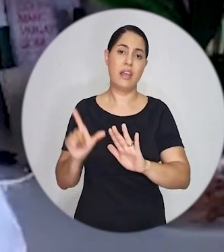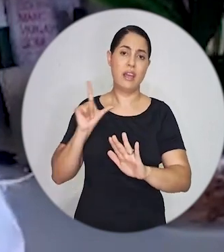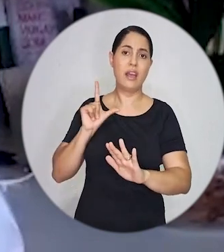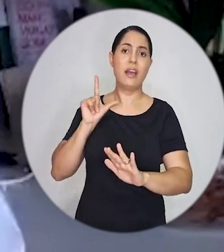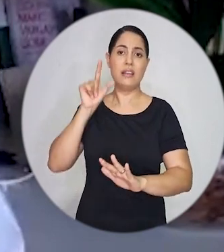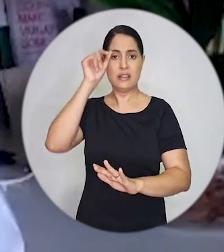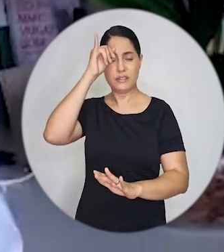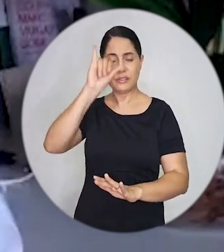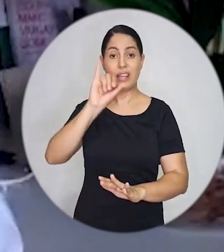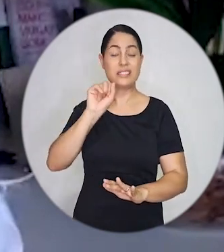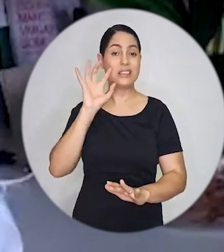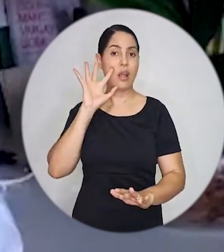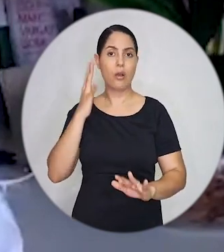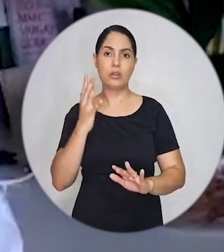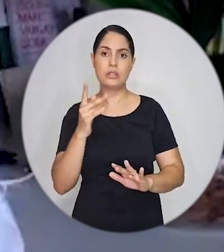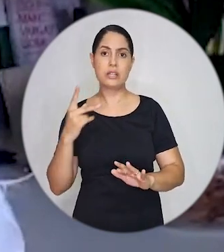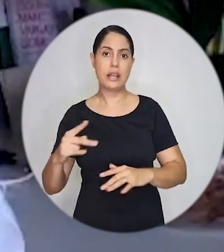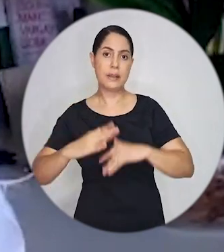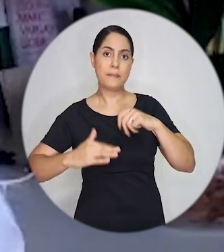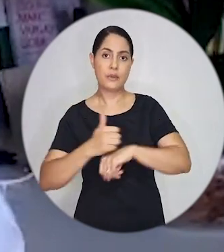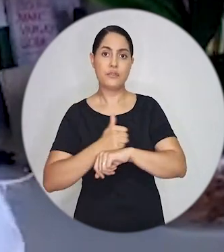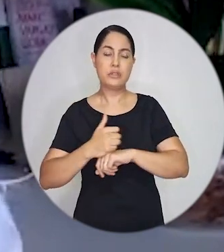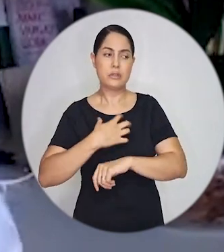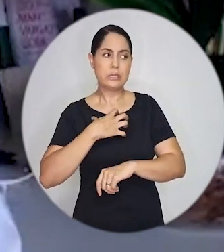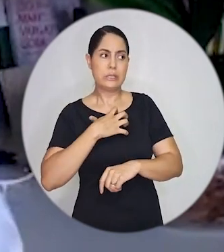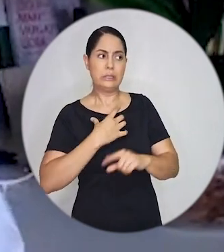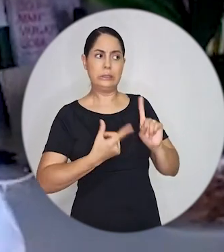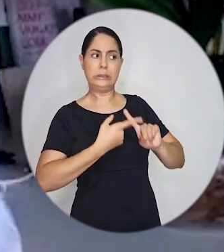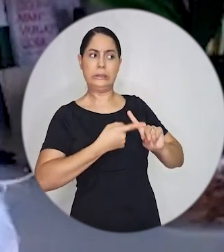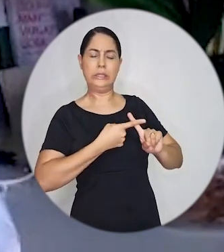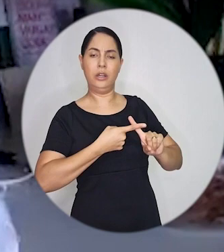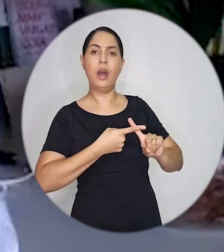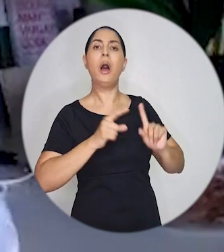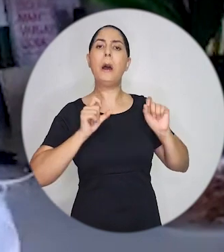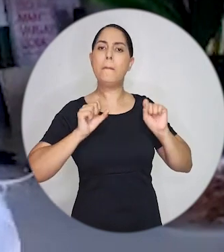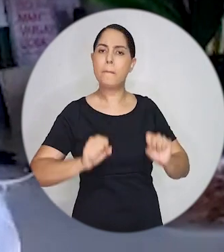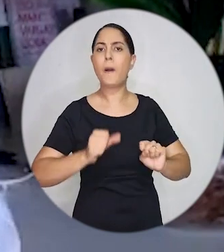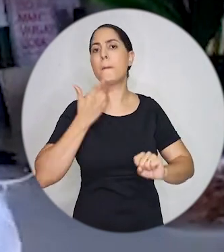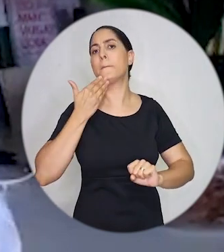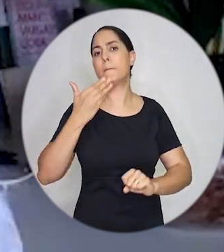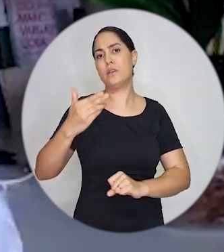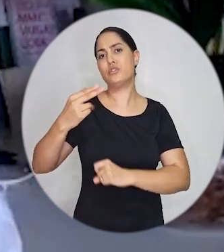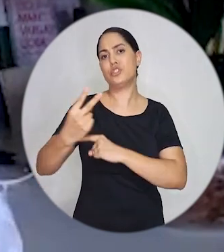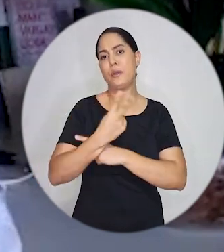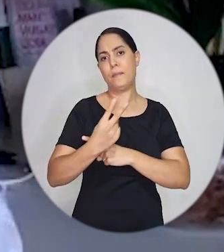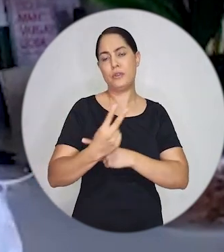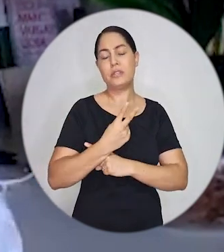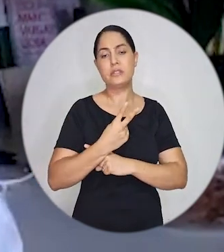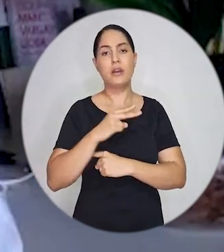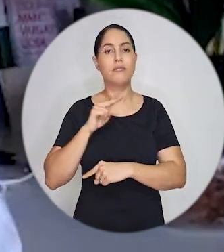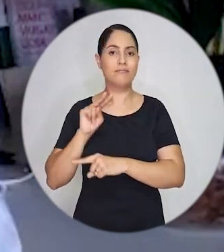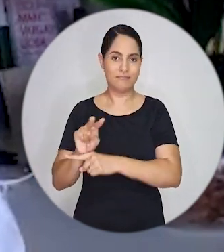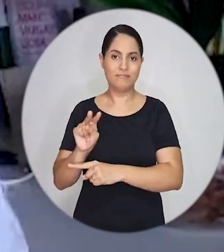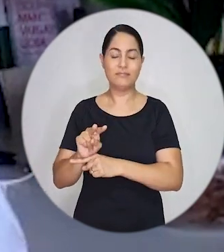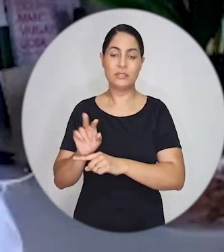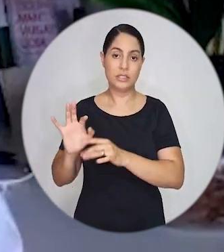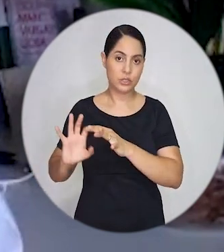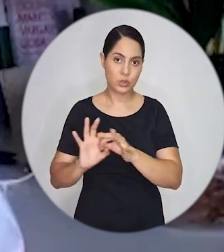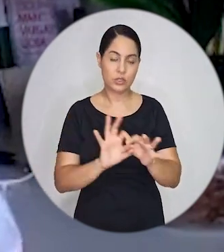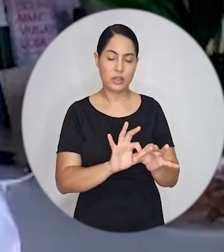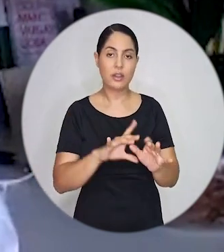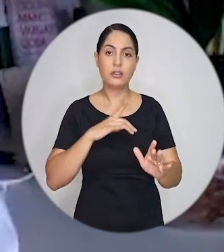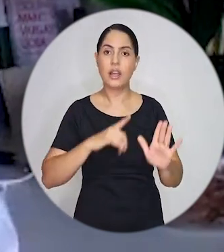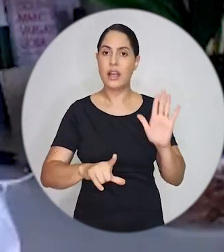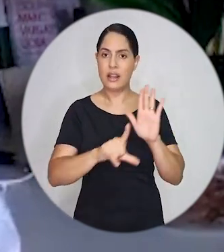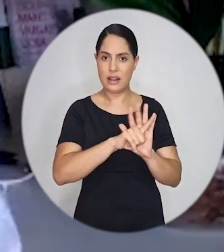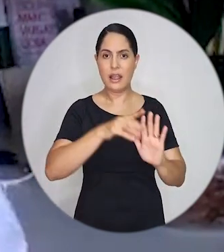certa proteção legal preventiva, quando sentir-se ameaçado no exercício da profissão, é um avanço que pode reduzir, como também teve